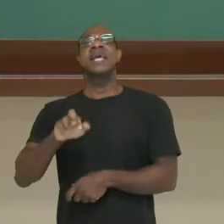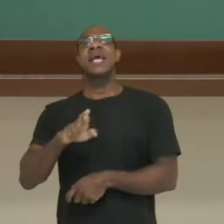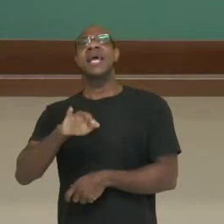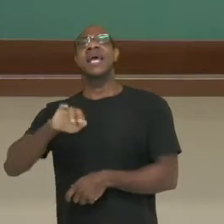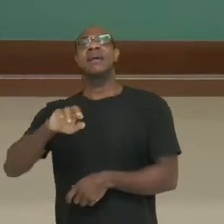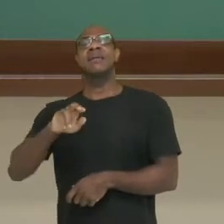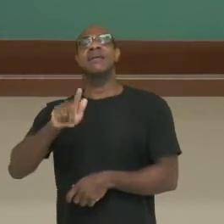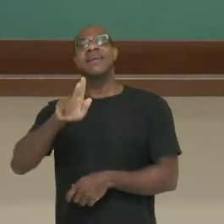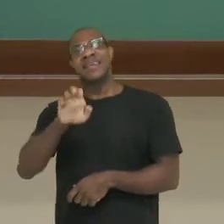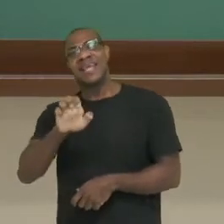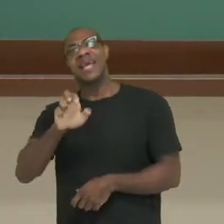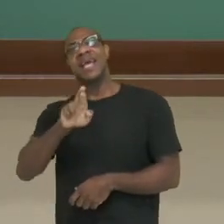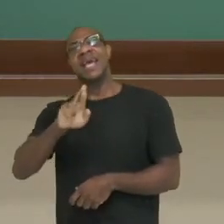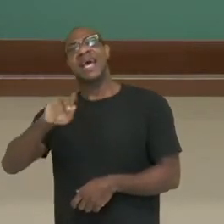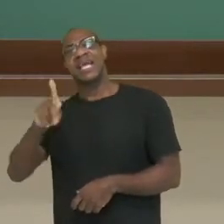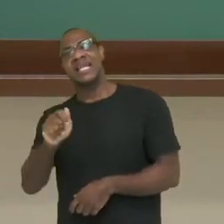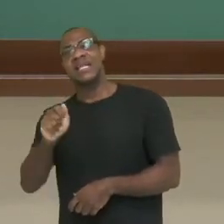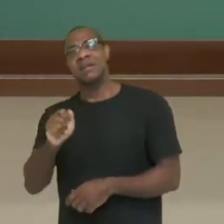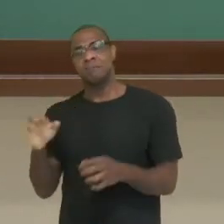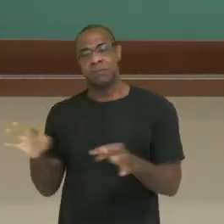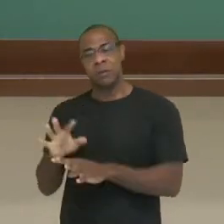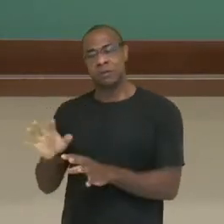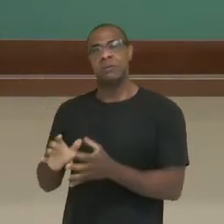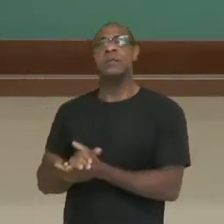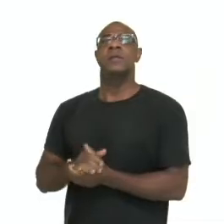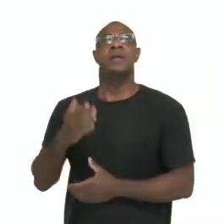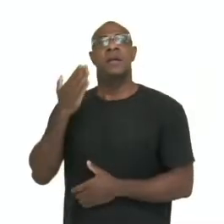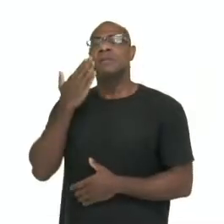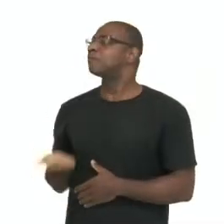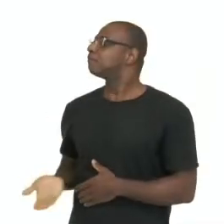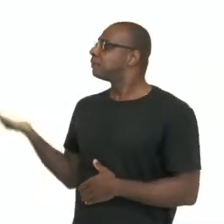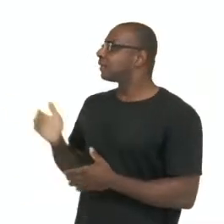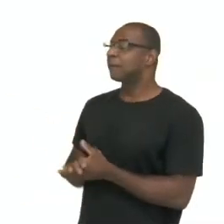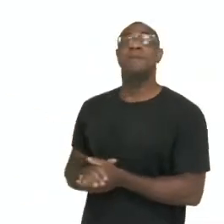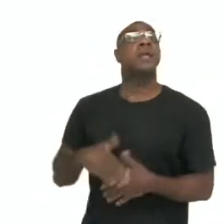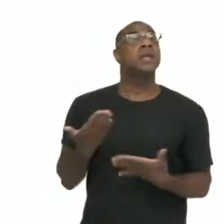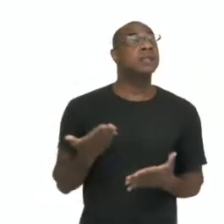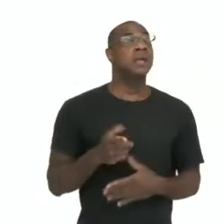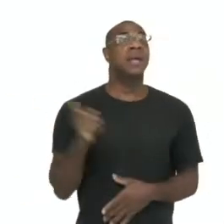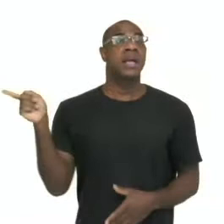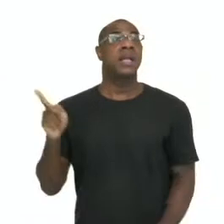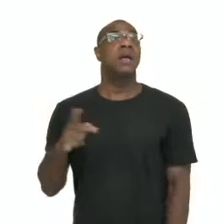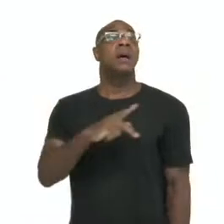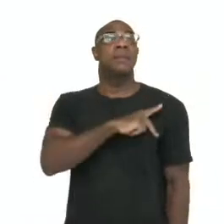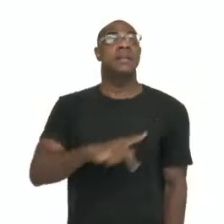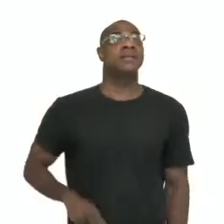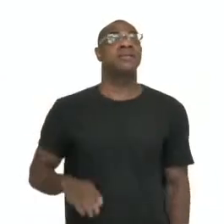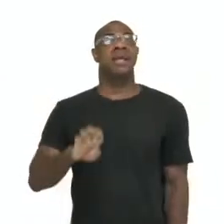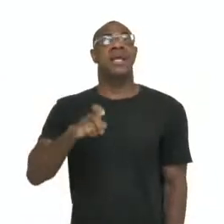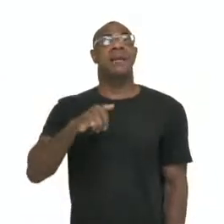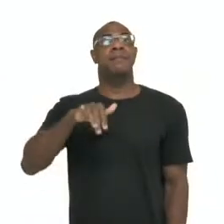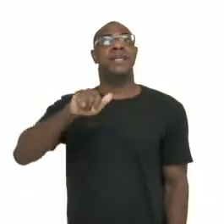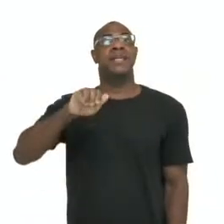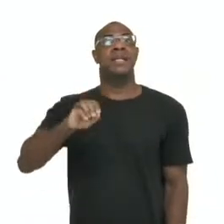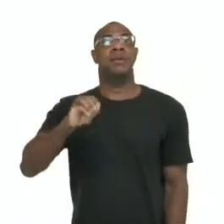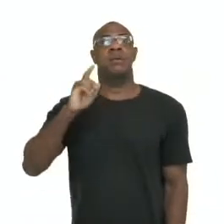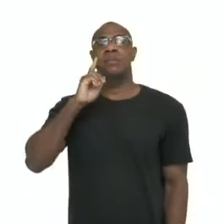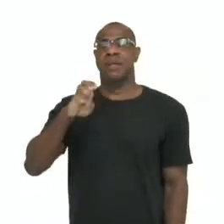Esse período é marcado inicialmente pela posse de Emílio Garrastazu Médici como presidente do Brasil em outubro